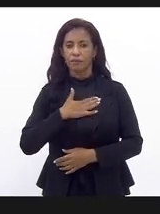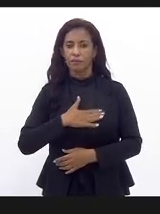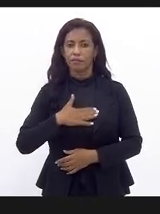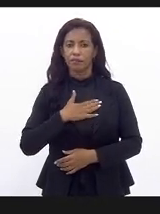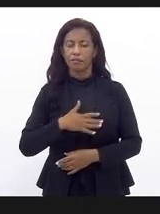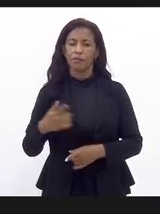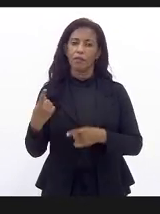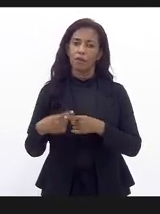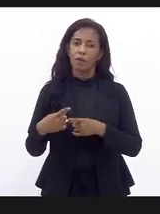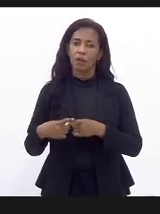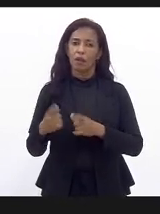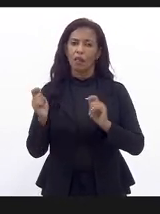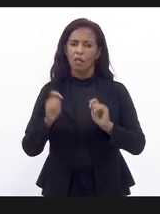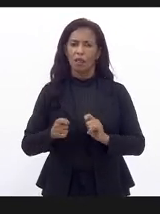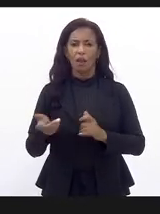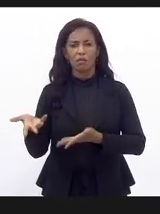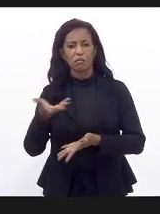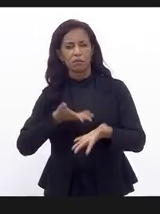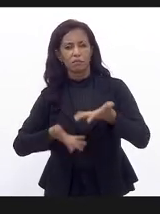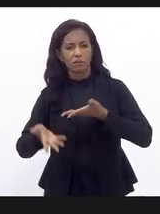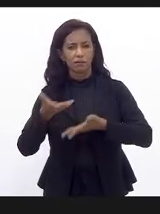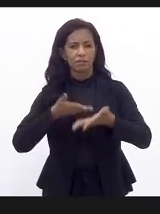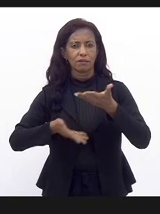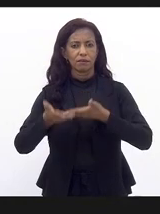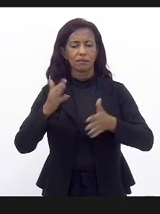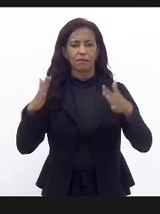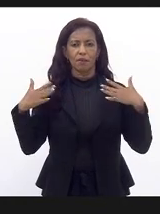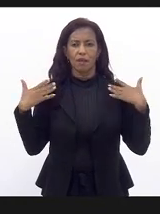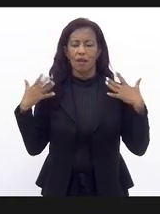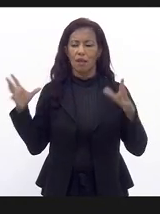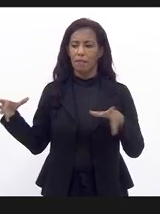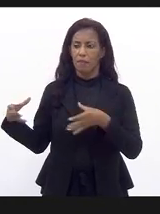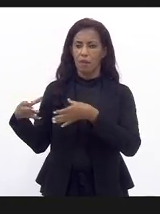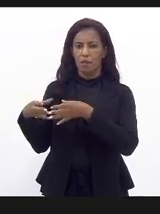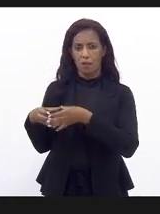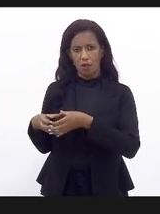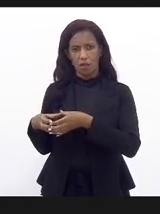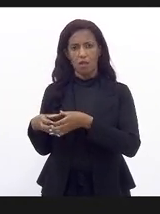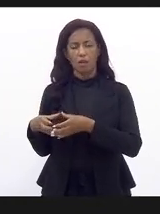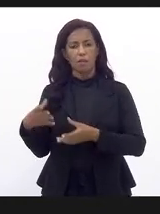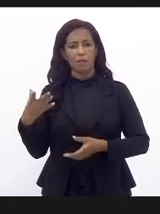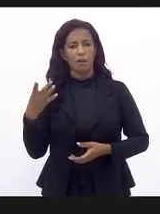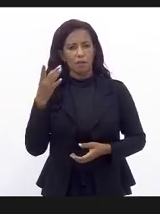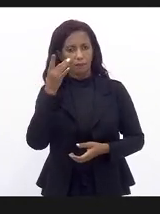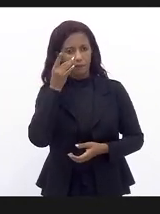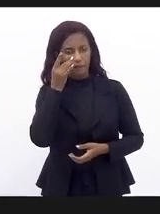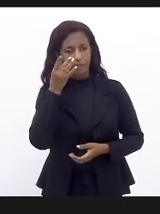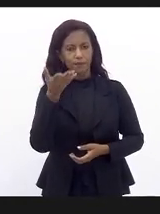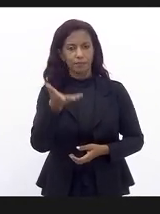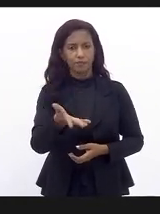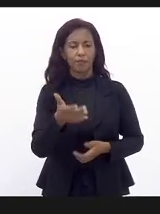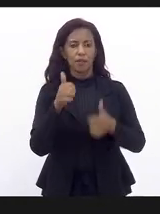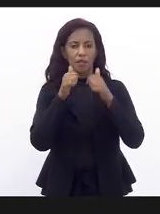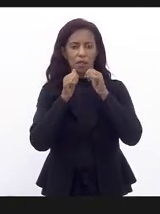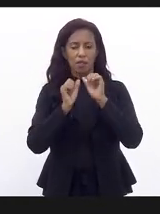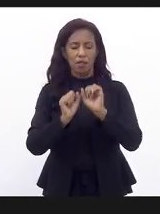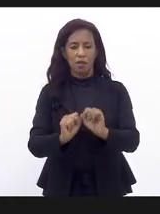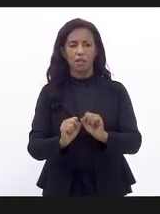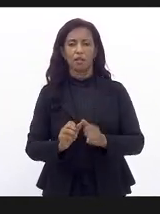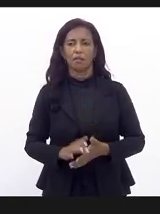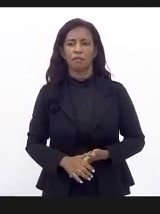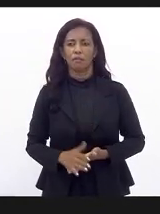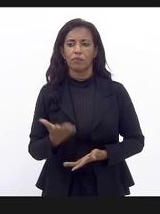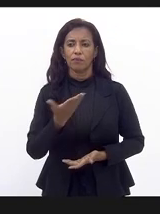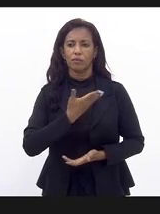porque pude dividir essa alegria com toda a minha equipe que estava lá presente, equipe de assessores,